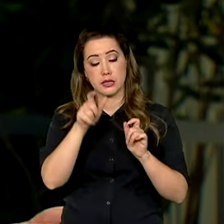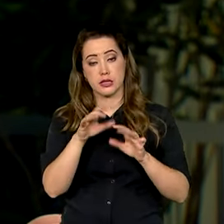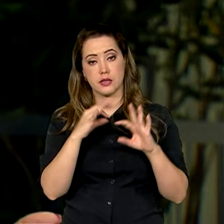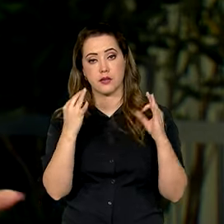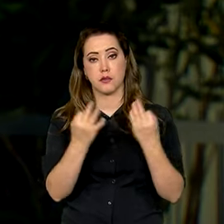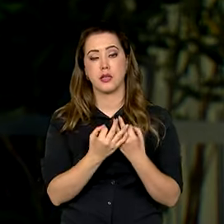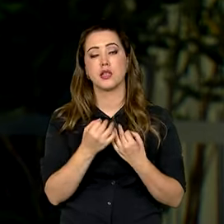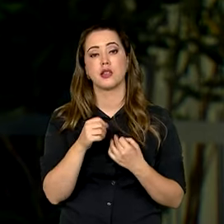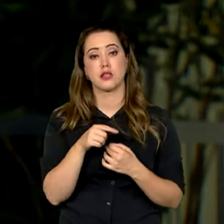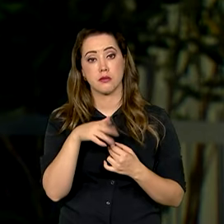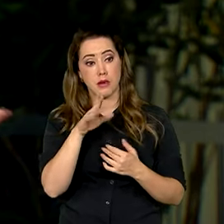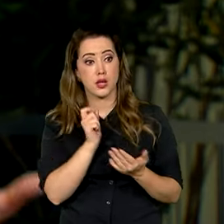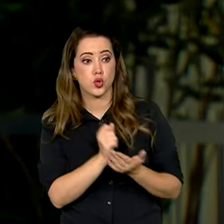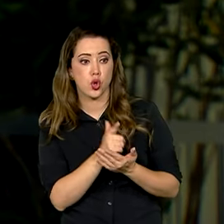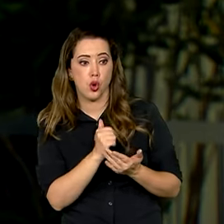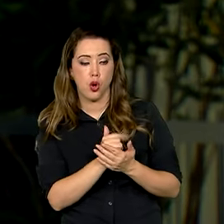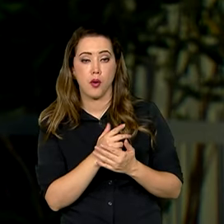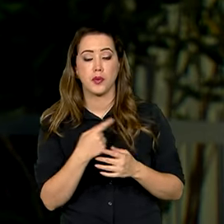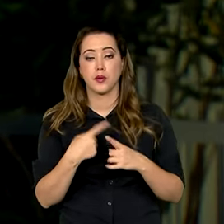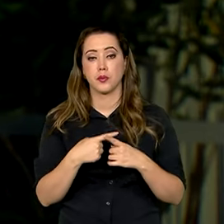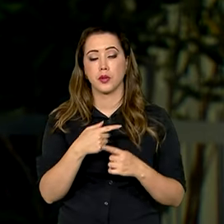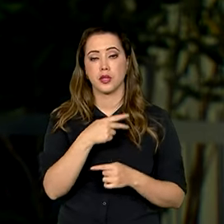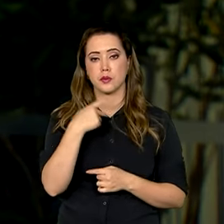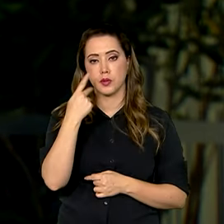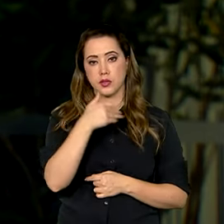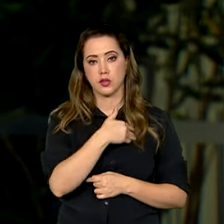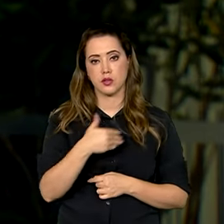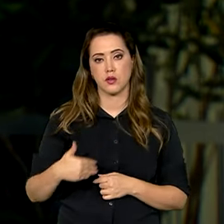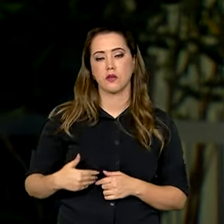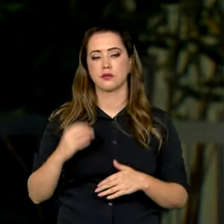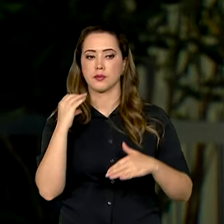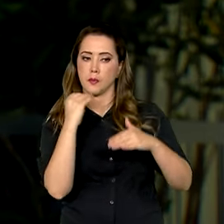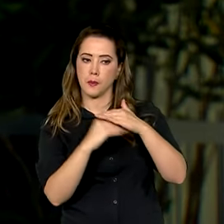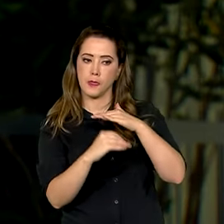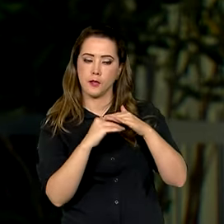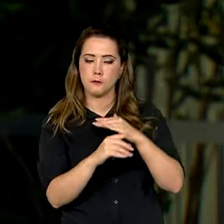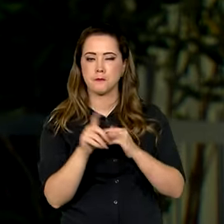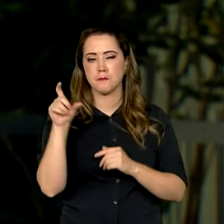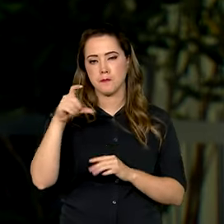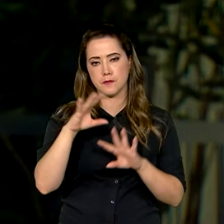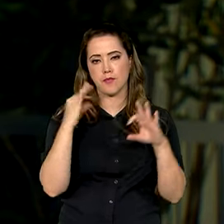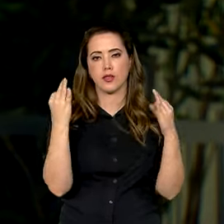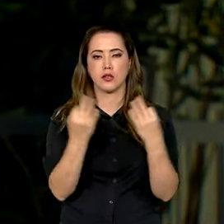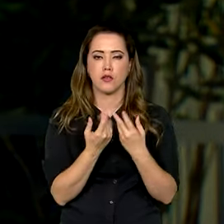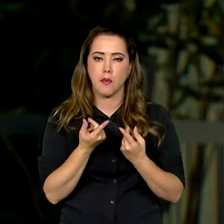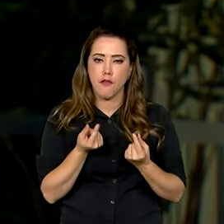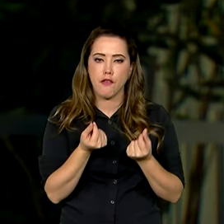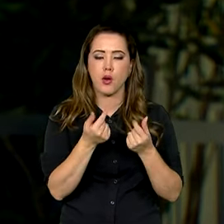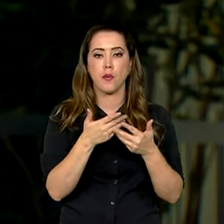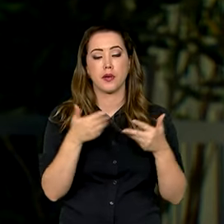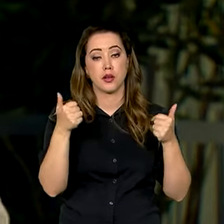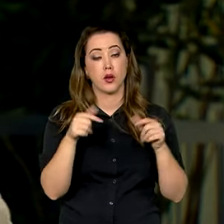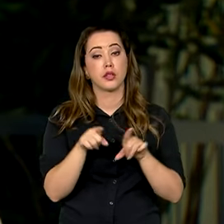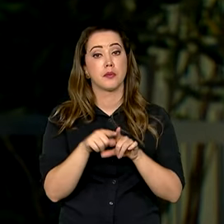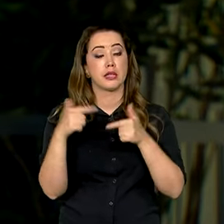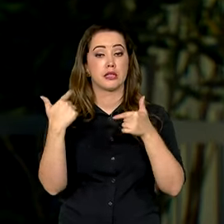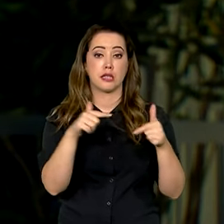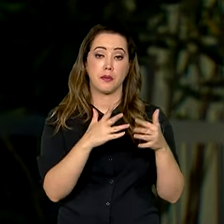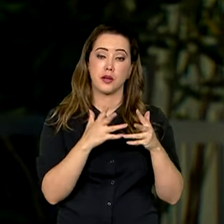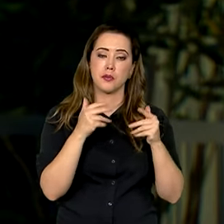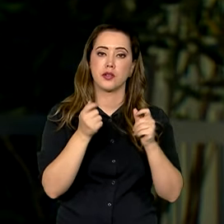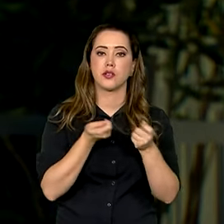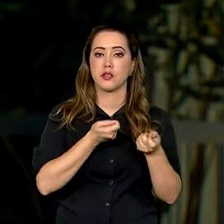políticas de transferência do governo, transferência de renda, como, por exemplo, reajuste no Bolsa Família, melhora no mercado de trabalho e